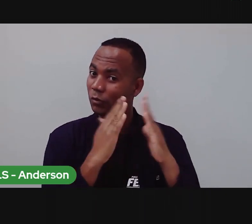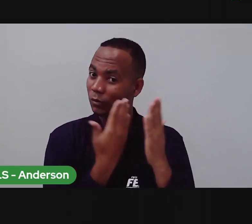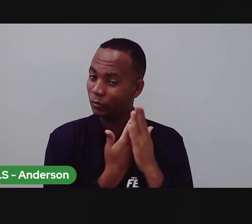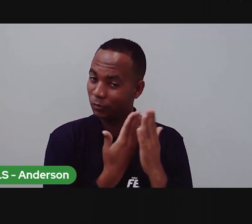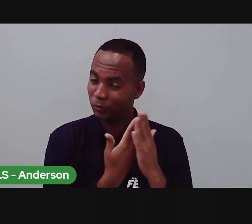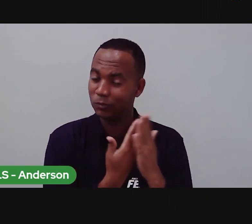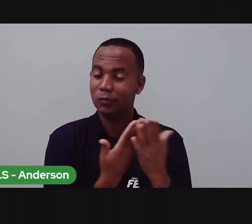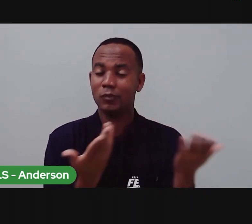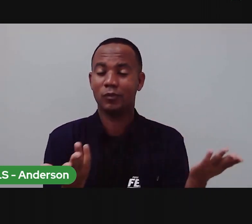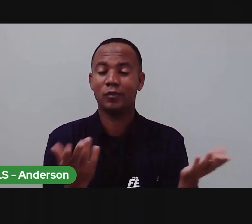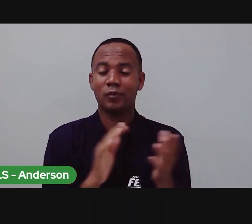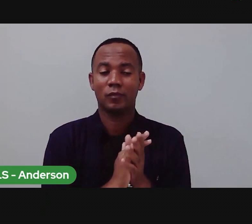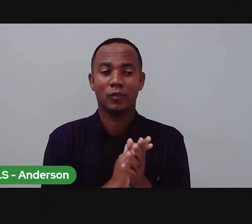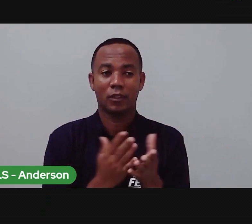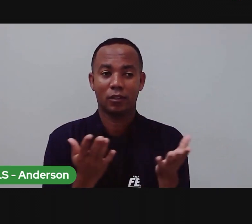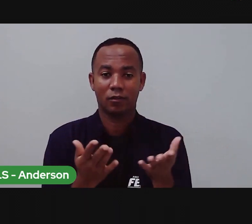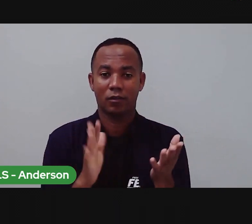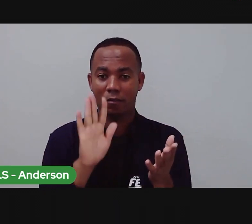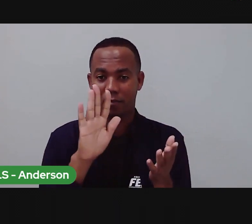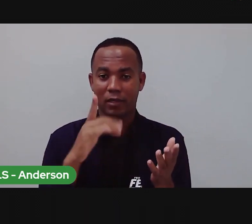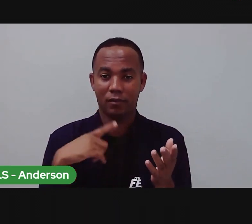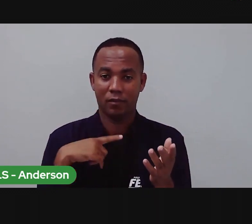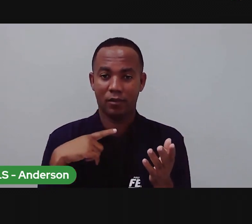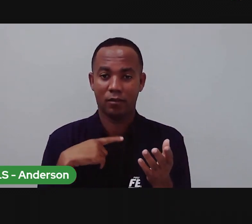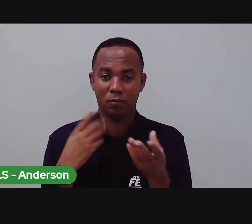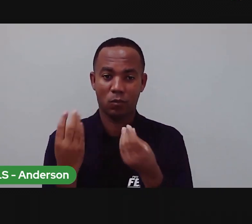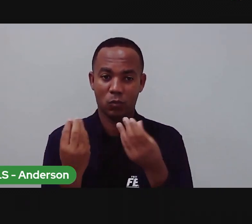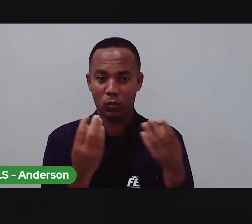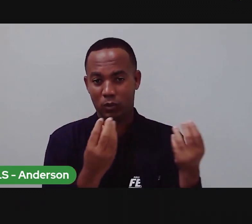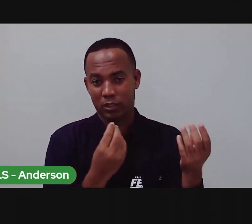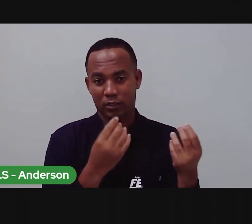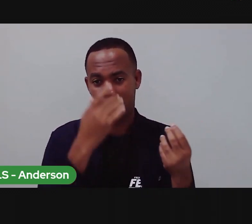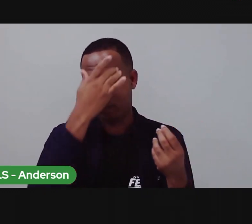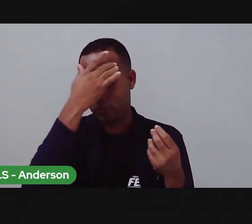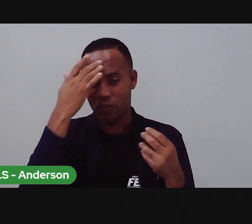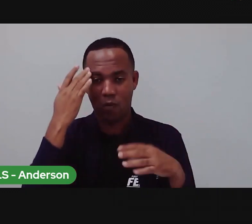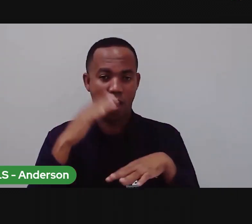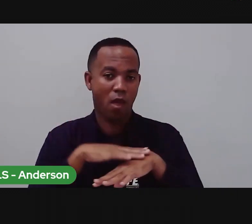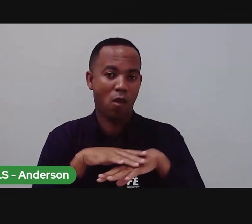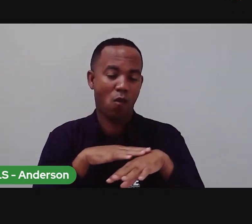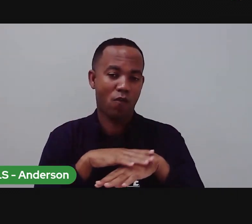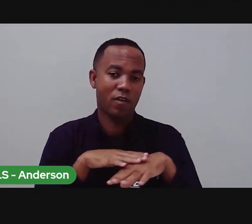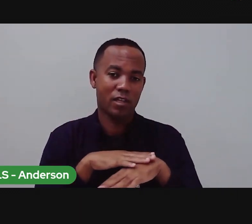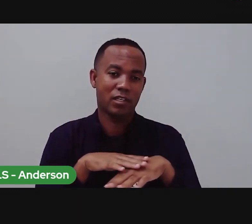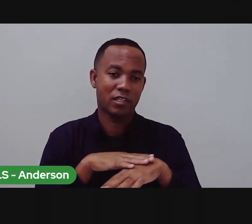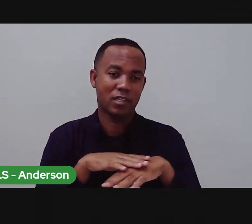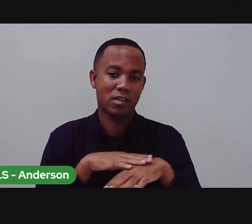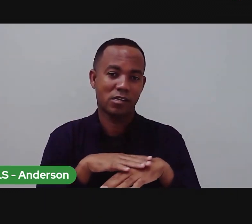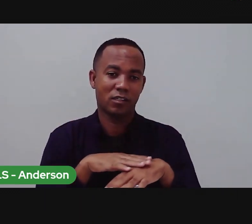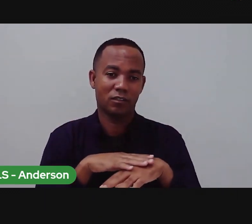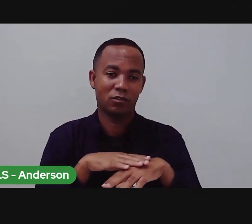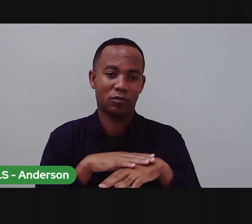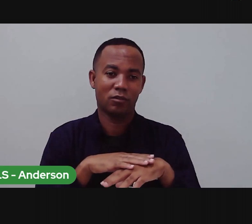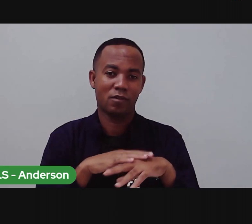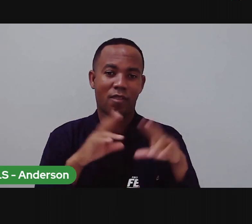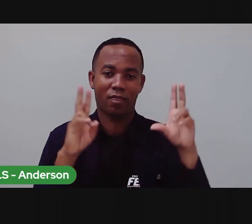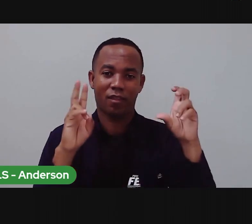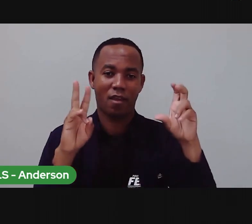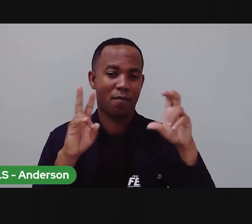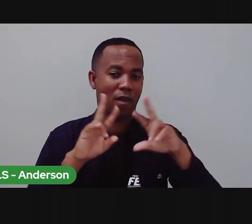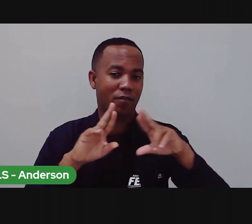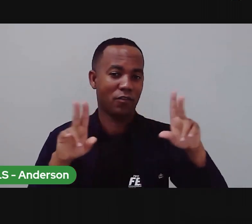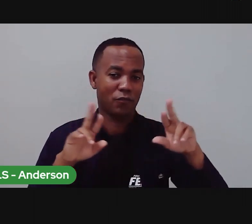Sobre a aula, não é isso? Mas tem uma galerinha aí que tá conversando coisas que não são da aula, Anderson. Você acredita